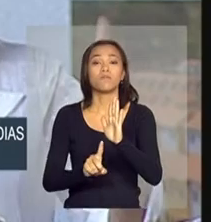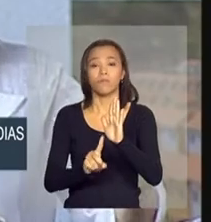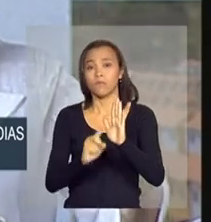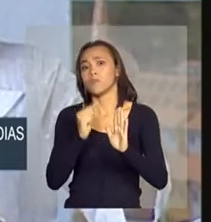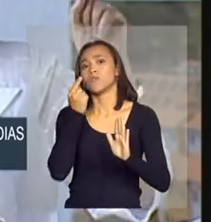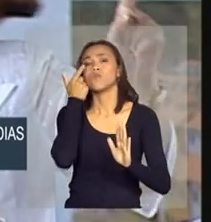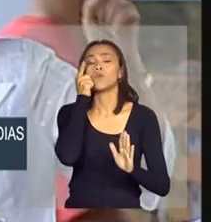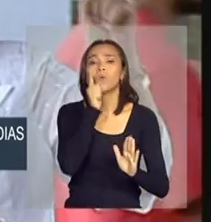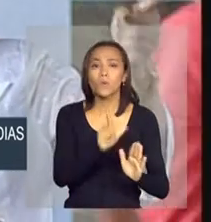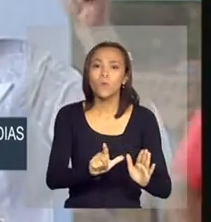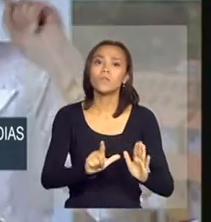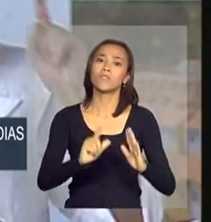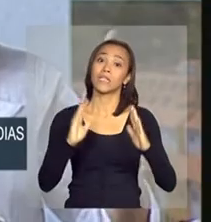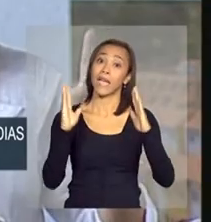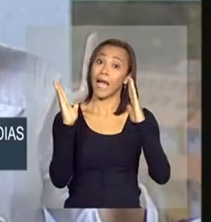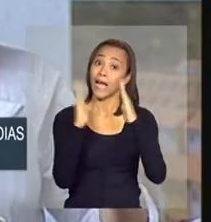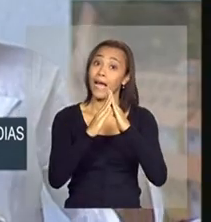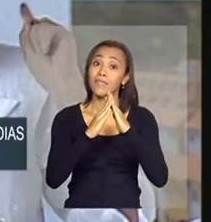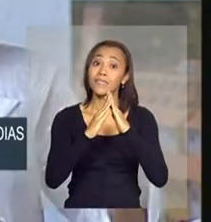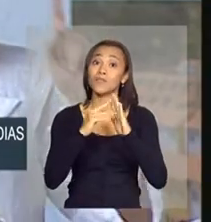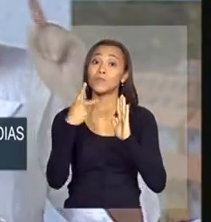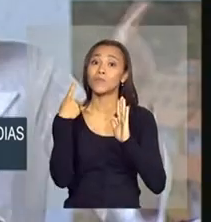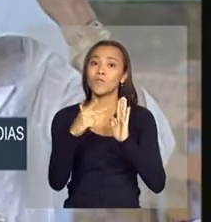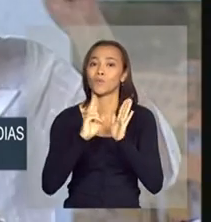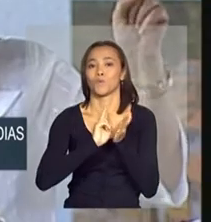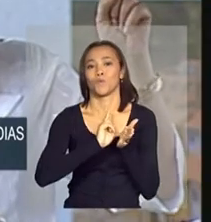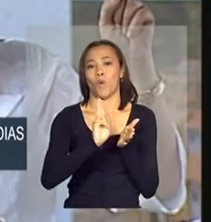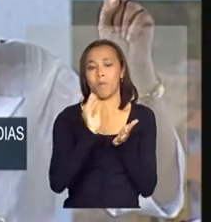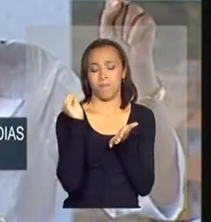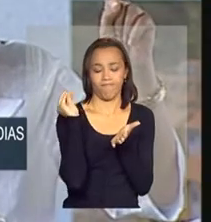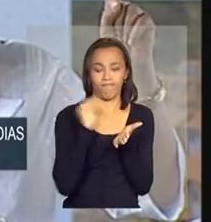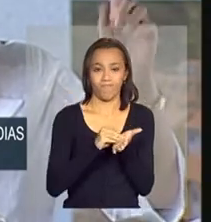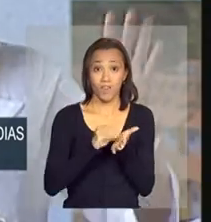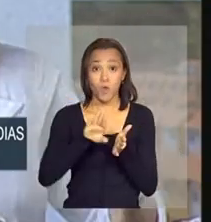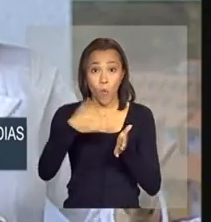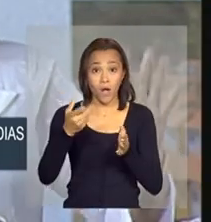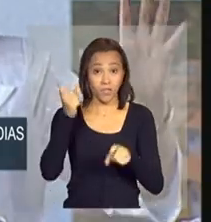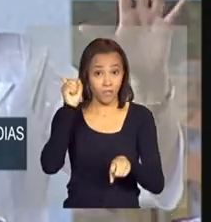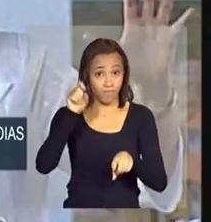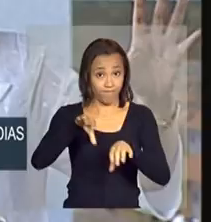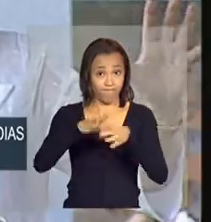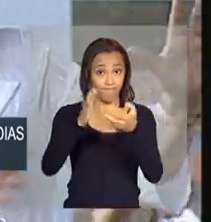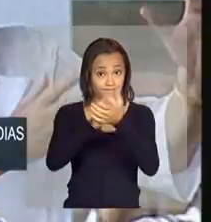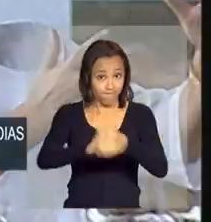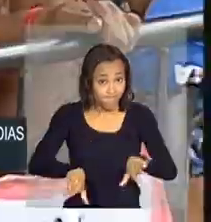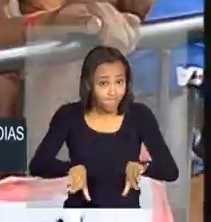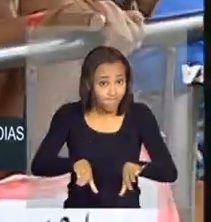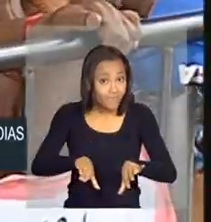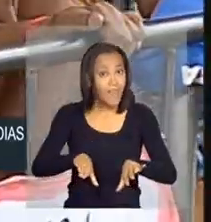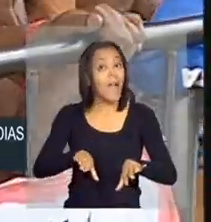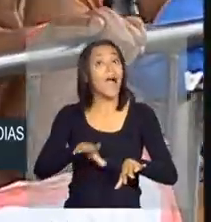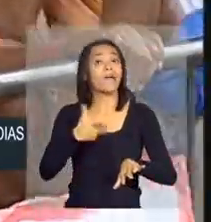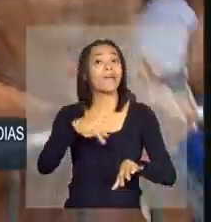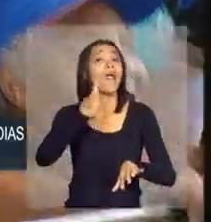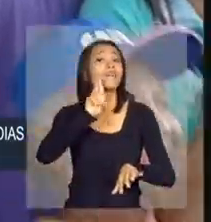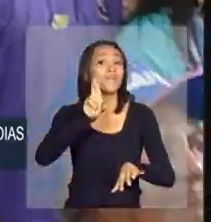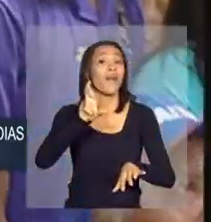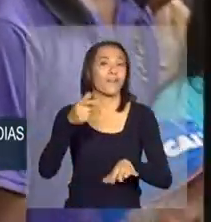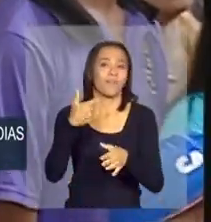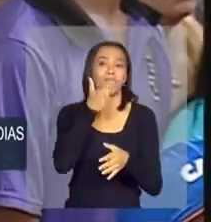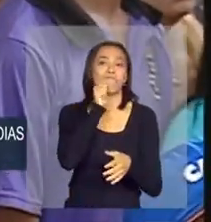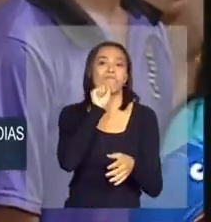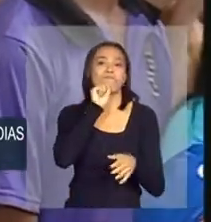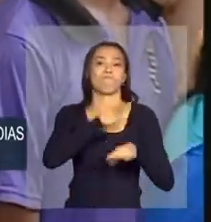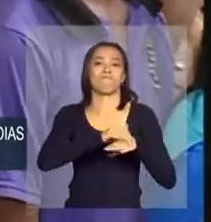a casa em seu nome quando ela separar e O encargo